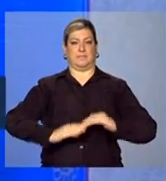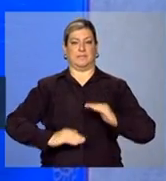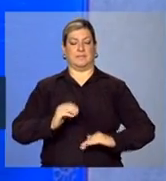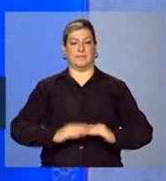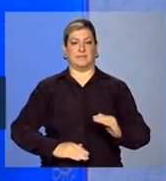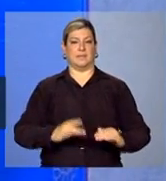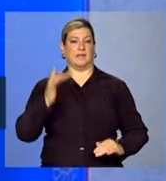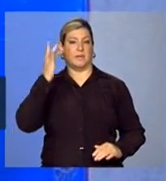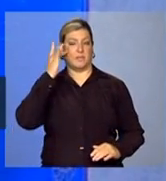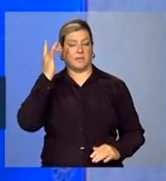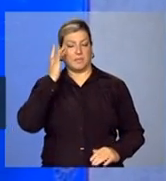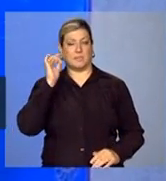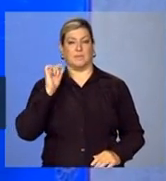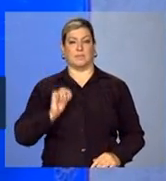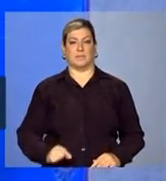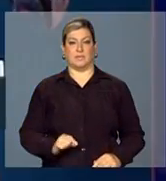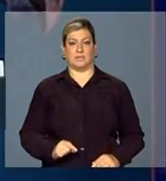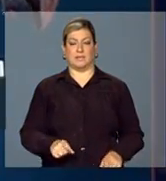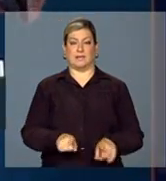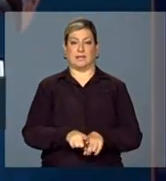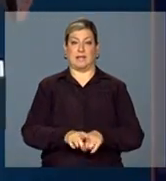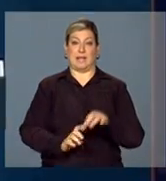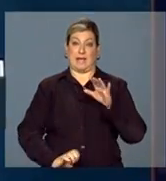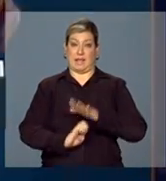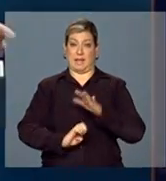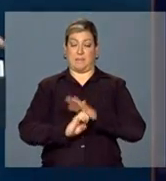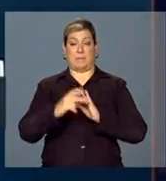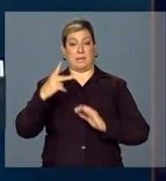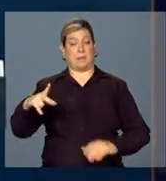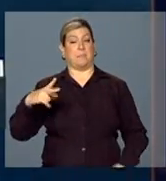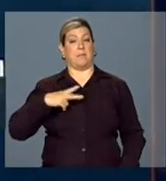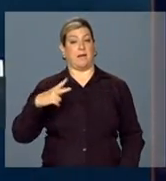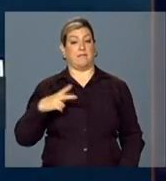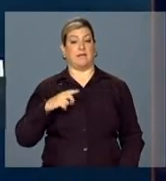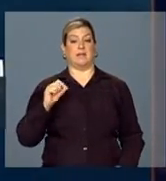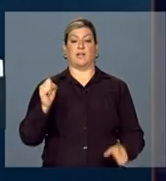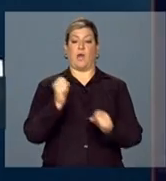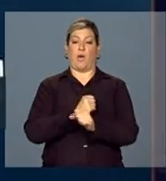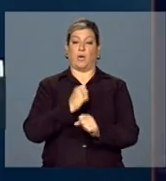do ponto de vista da empresa privada que constrói